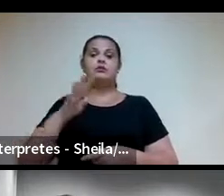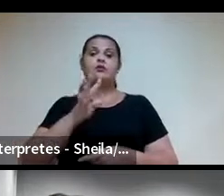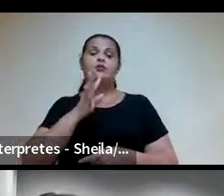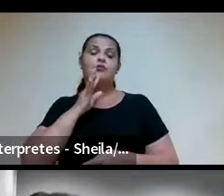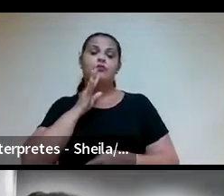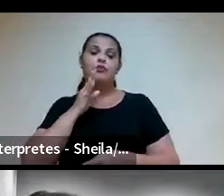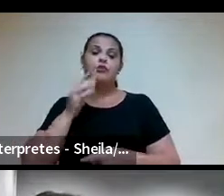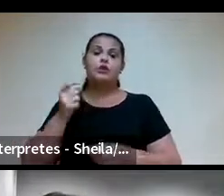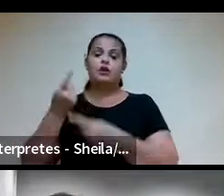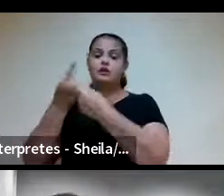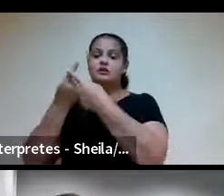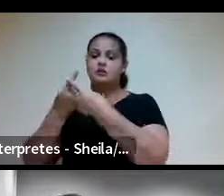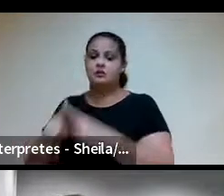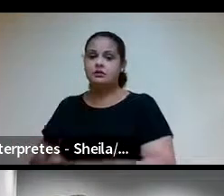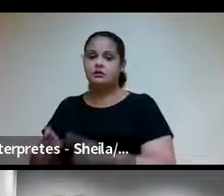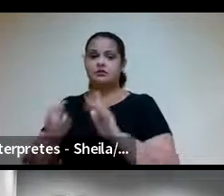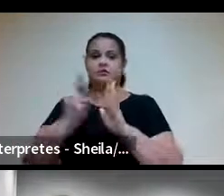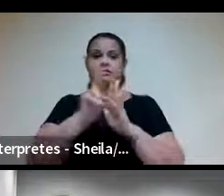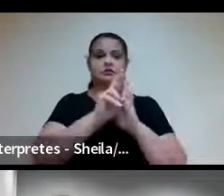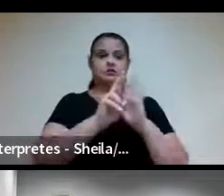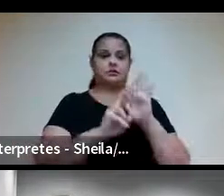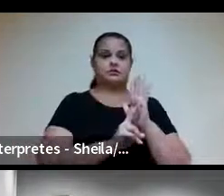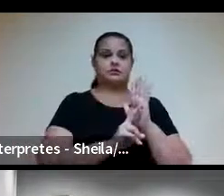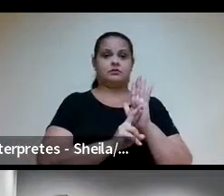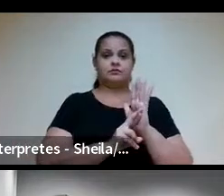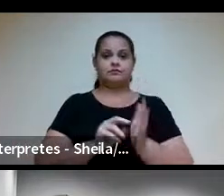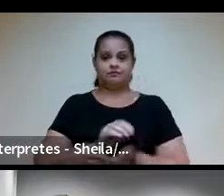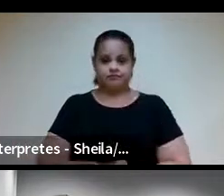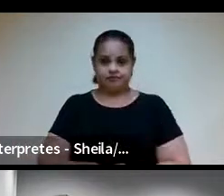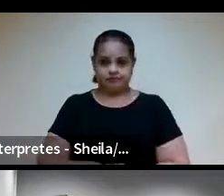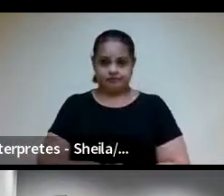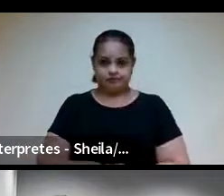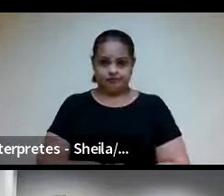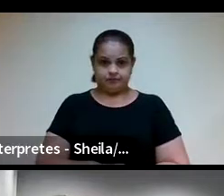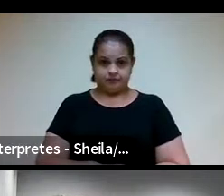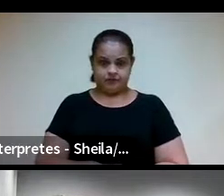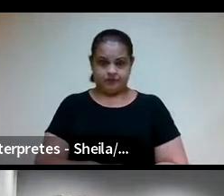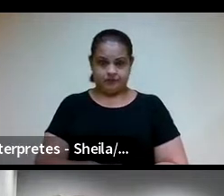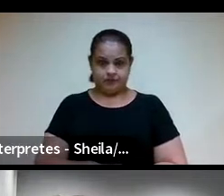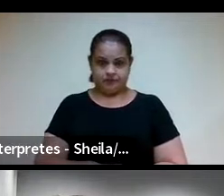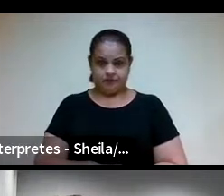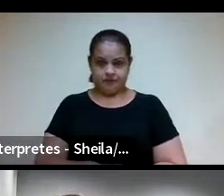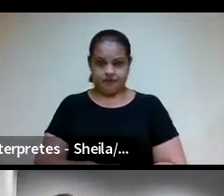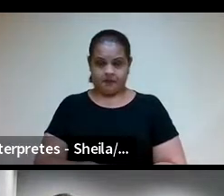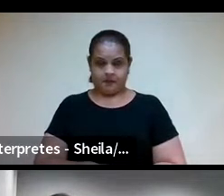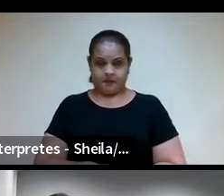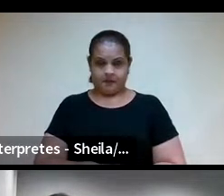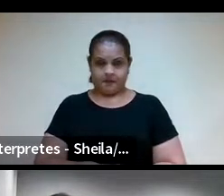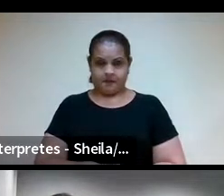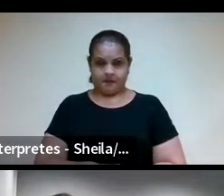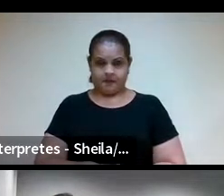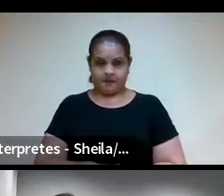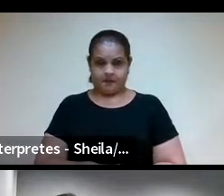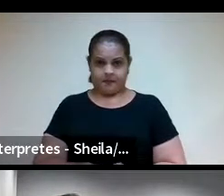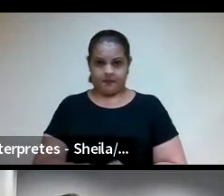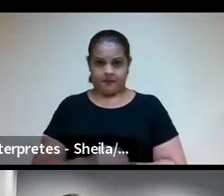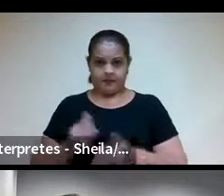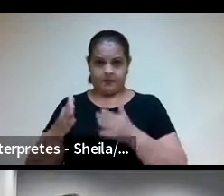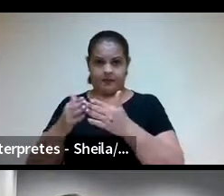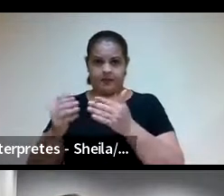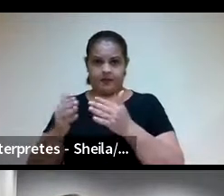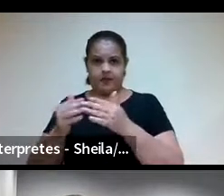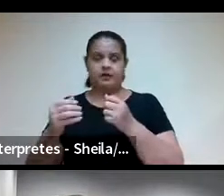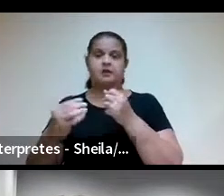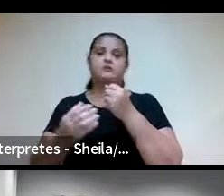provimento do recurso. É o relatório, senhor presidente. Acho que há pedido de sustentação... Como? A pedido de sustentação